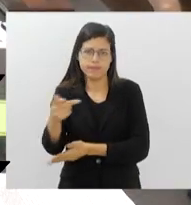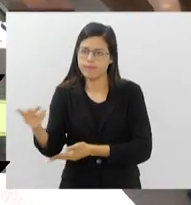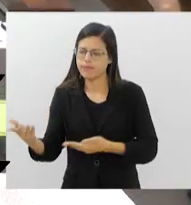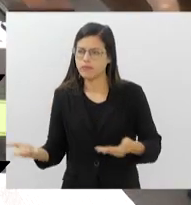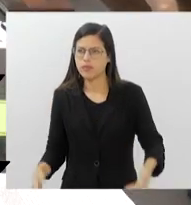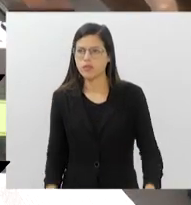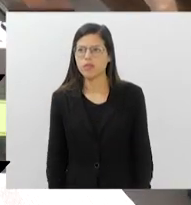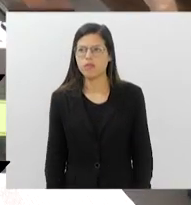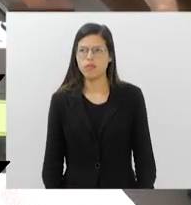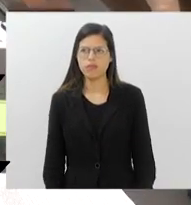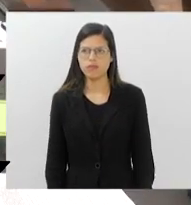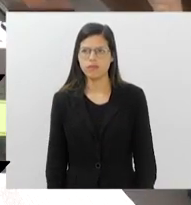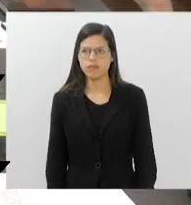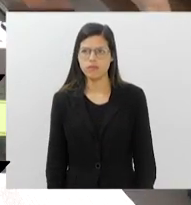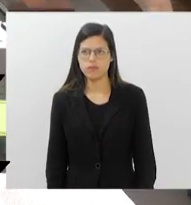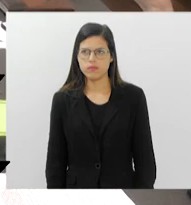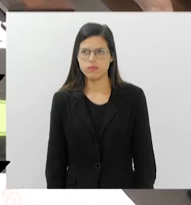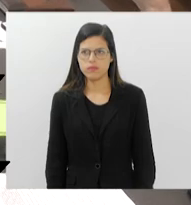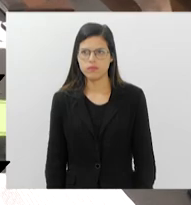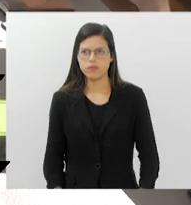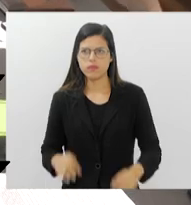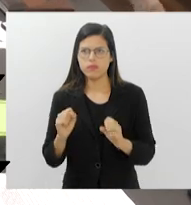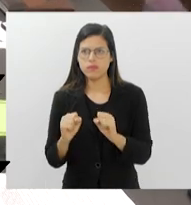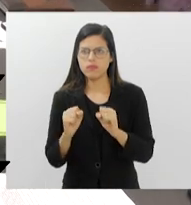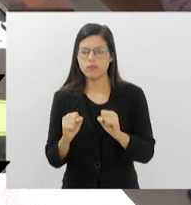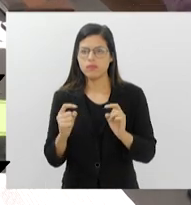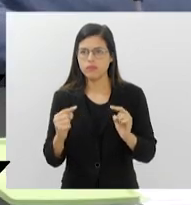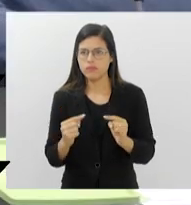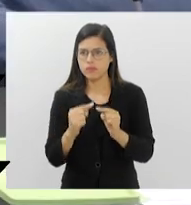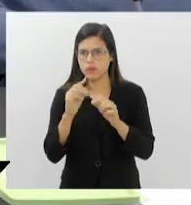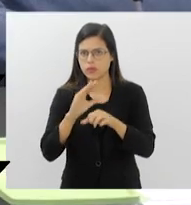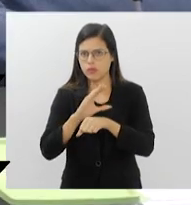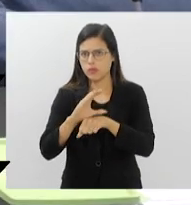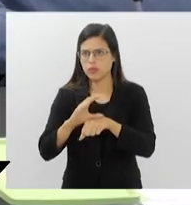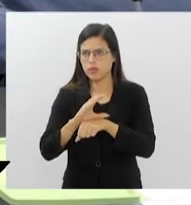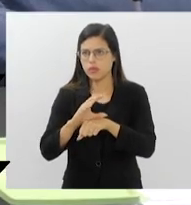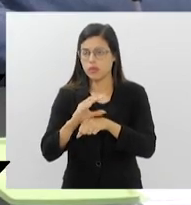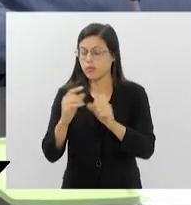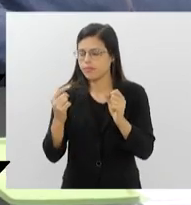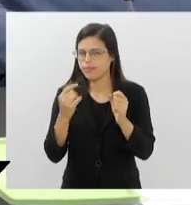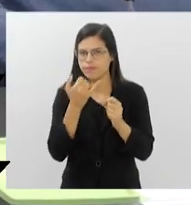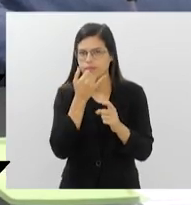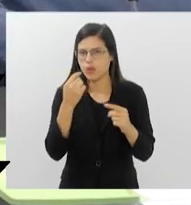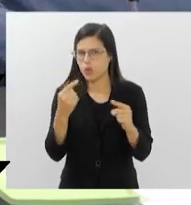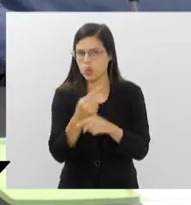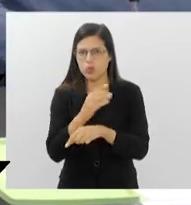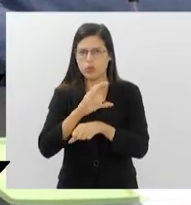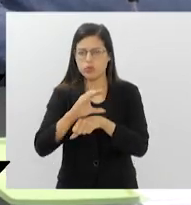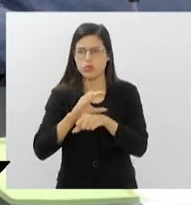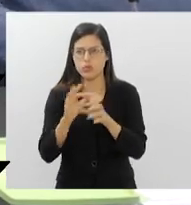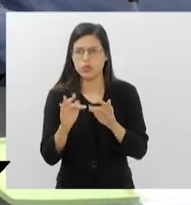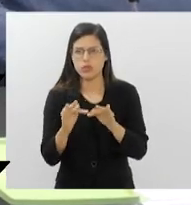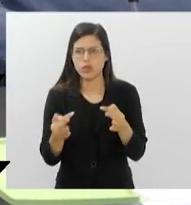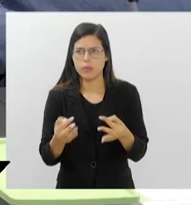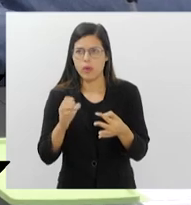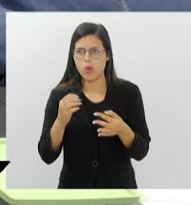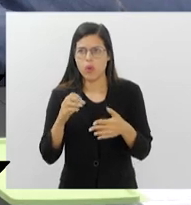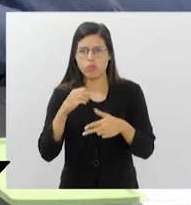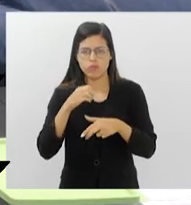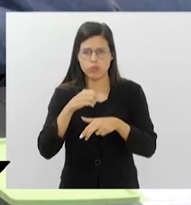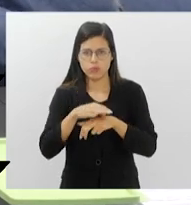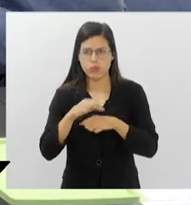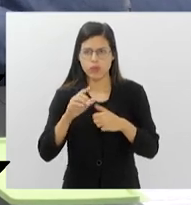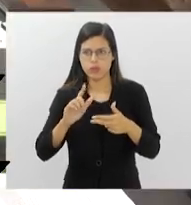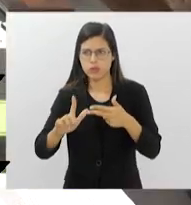ser luí Paulo ou inconstitucionalidade simples ou inconstitucionalidade com indicação com indicação simples qualquer um pode fazer